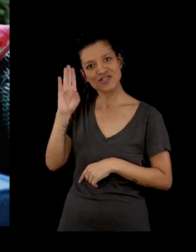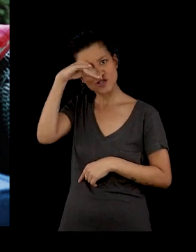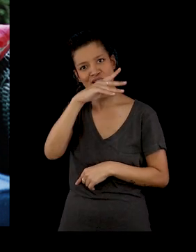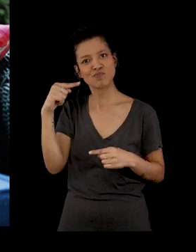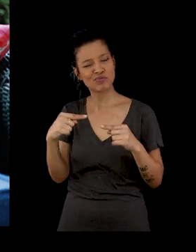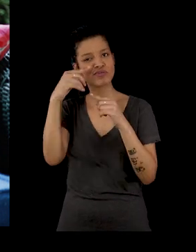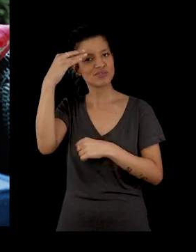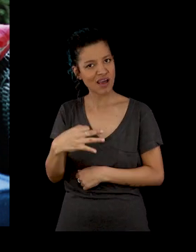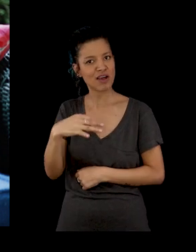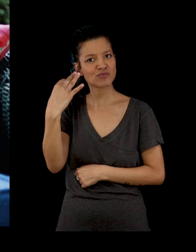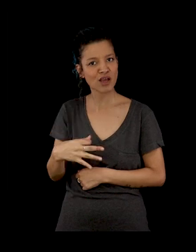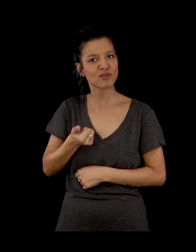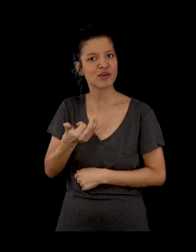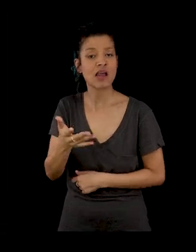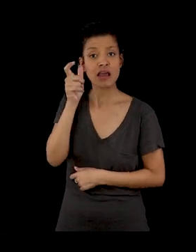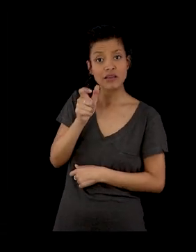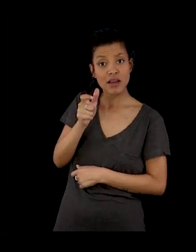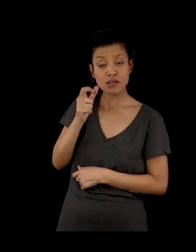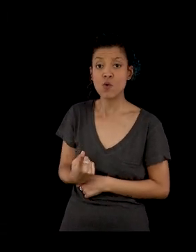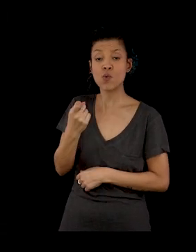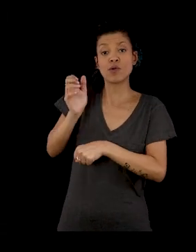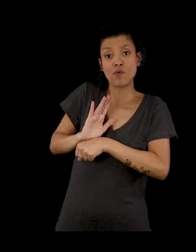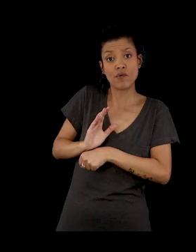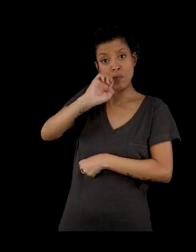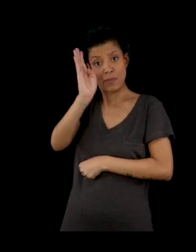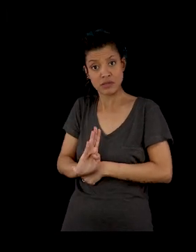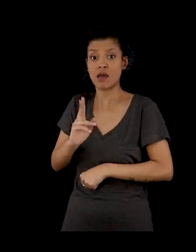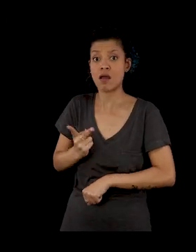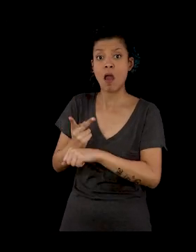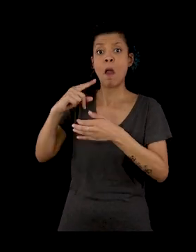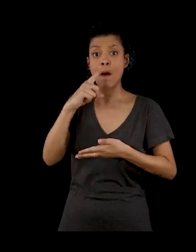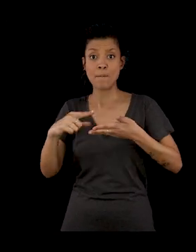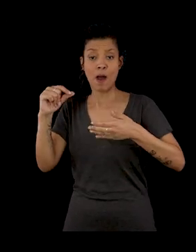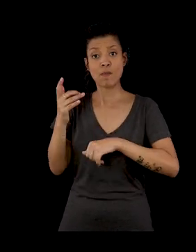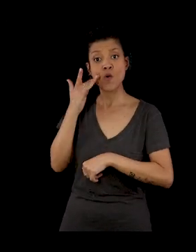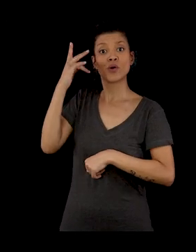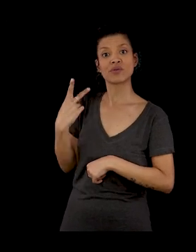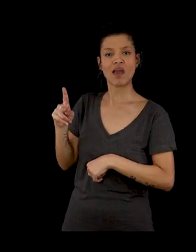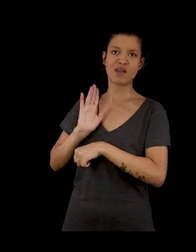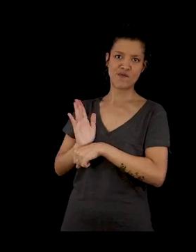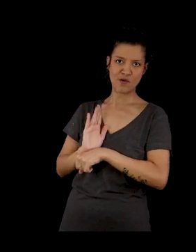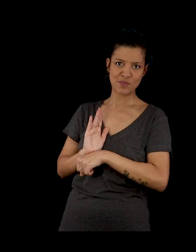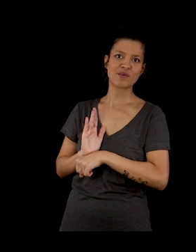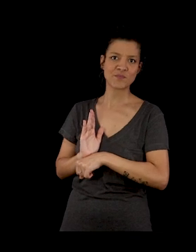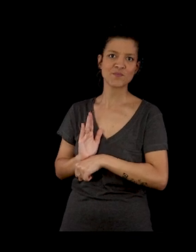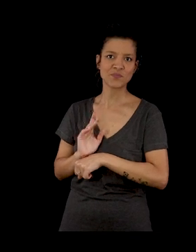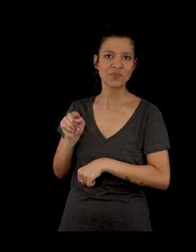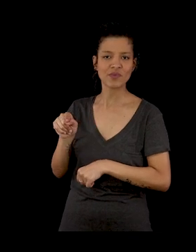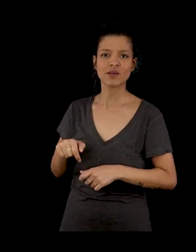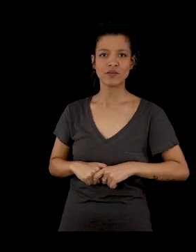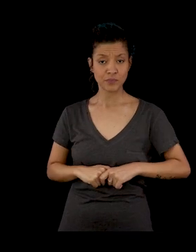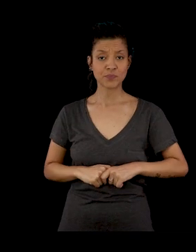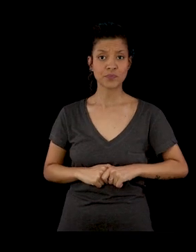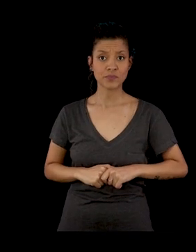filme brasileiro que ganhou a Palma de Ouro foi um filme escrito por ele. Né? Então ele tinha um papel que nós, eu pelo menos não percebia.